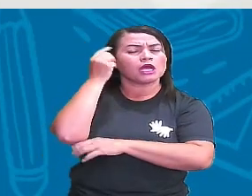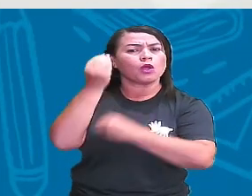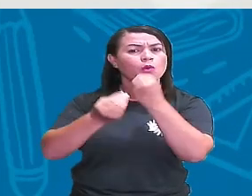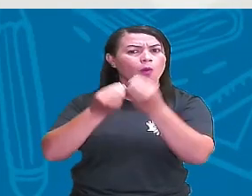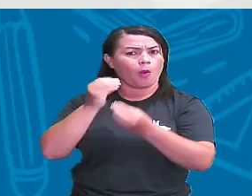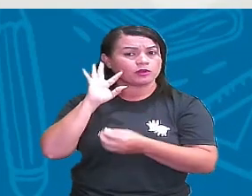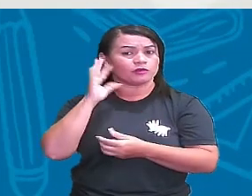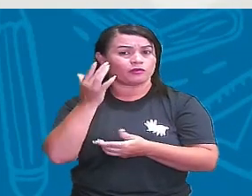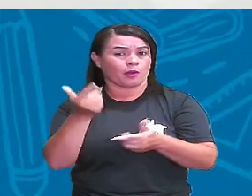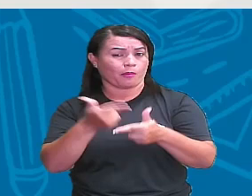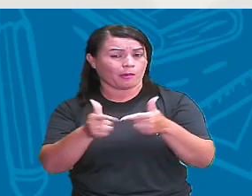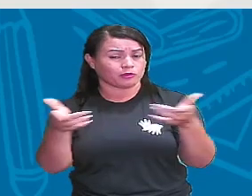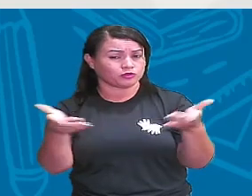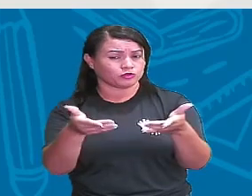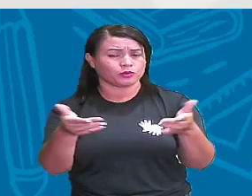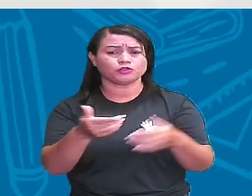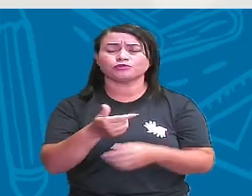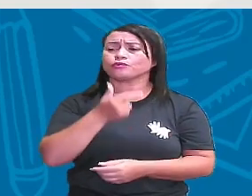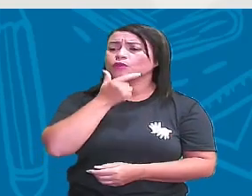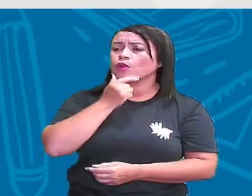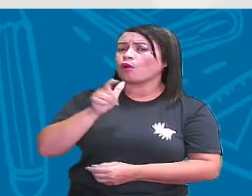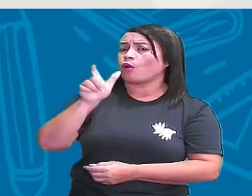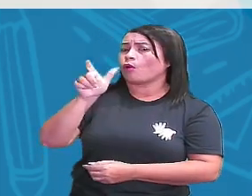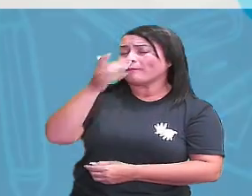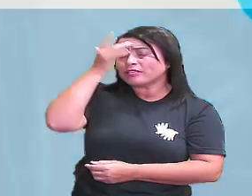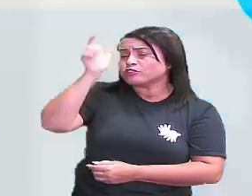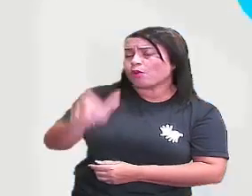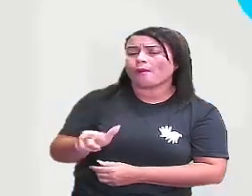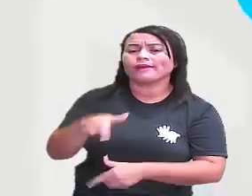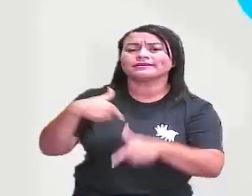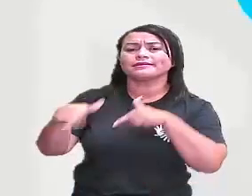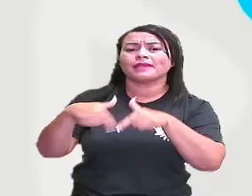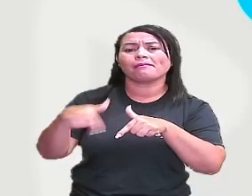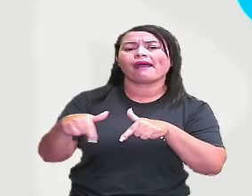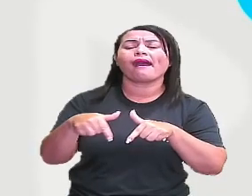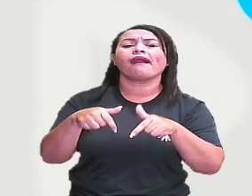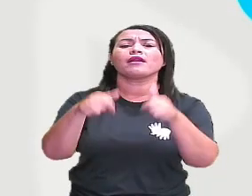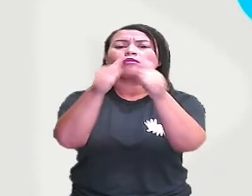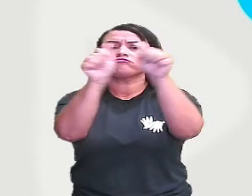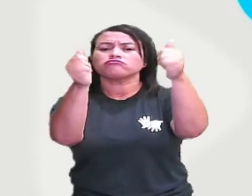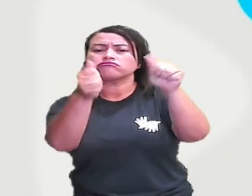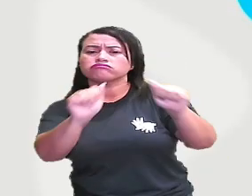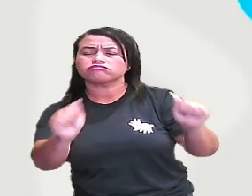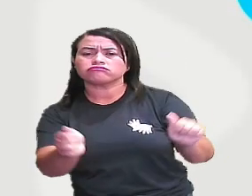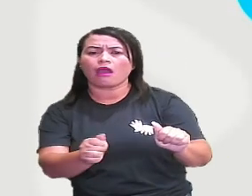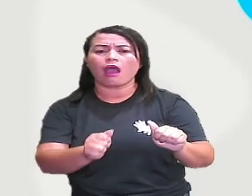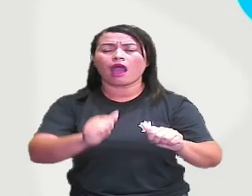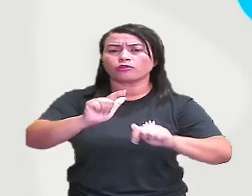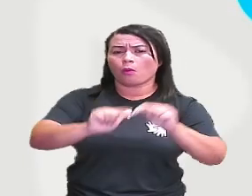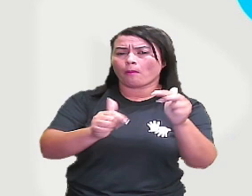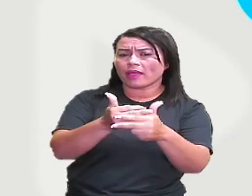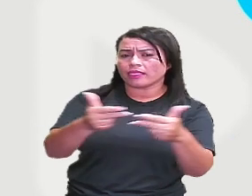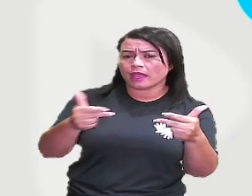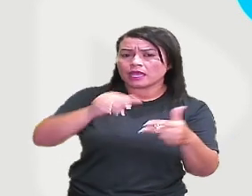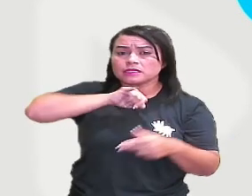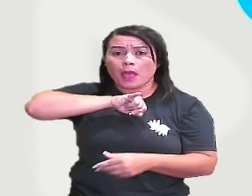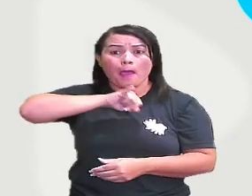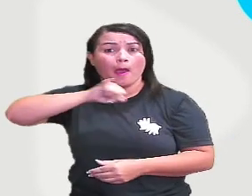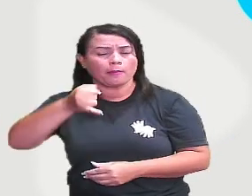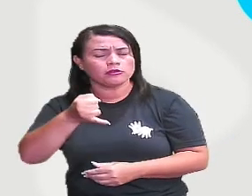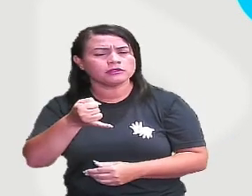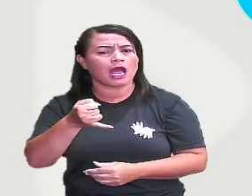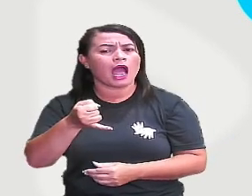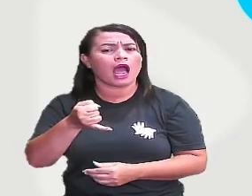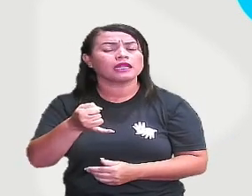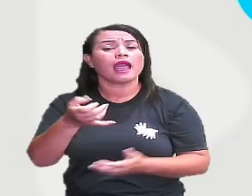de hoje. Um artista que trabalha com esculturas feitas a partir de material reciclado pretende